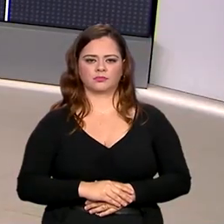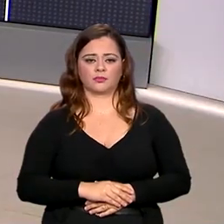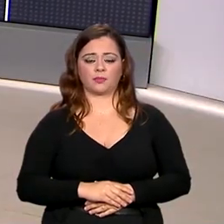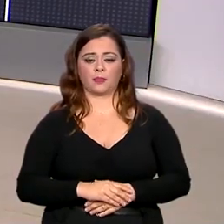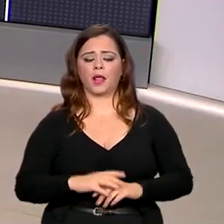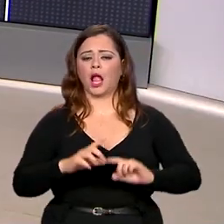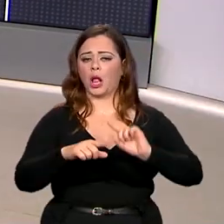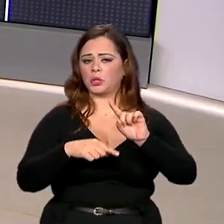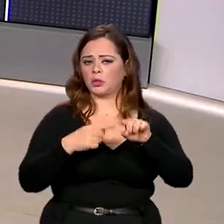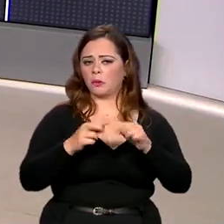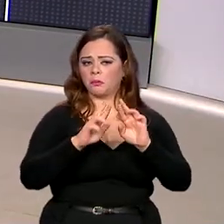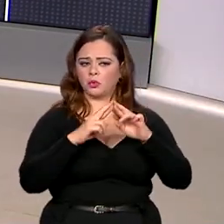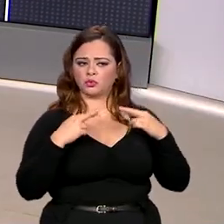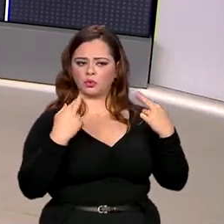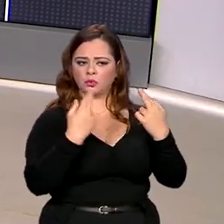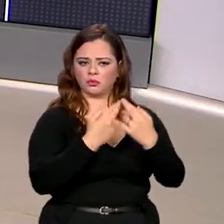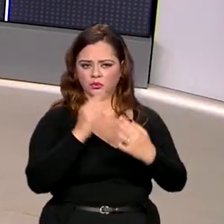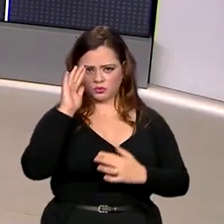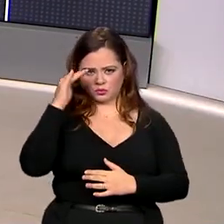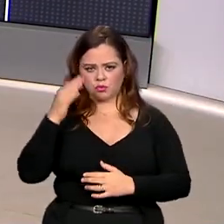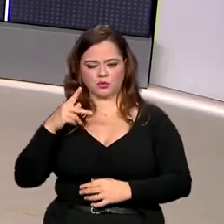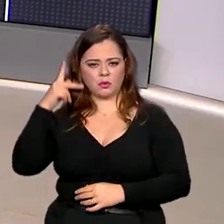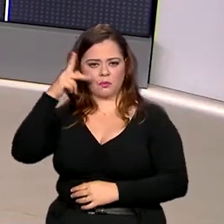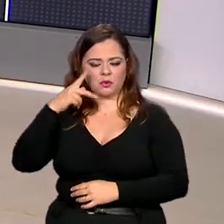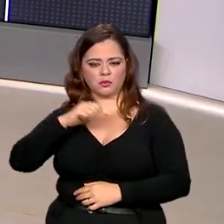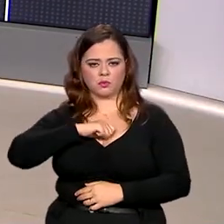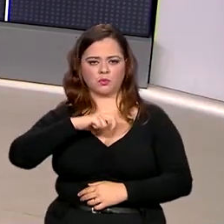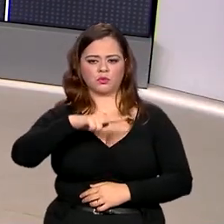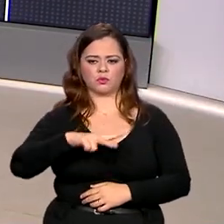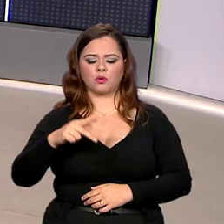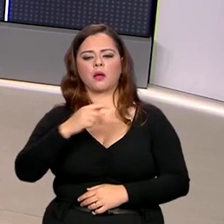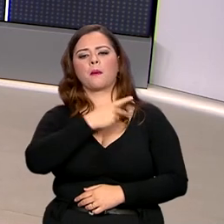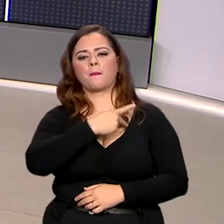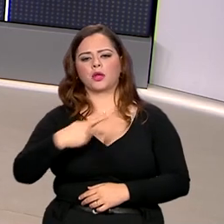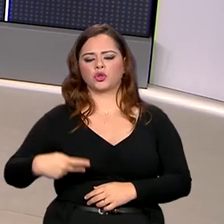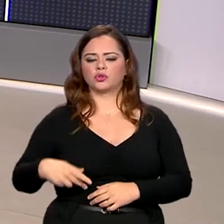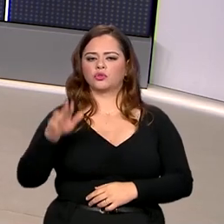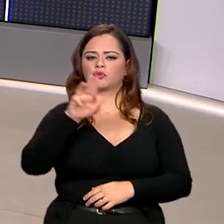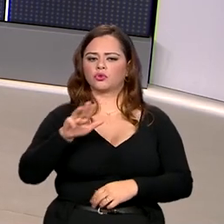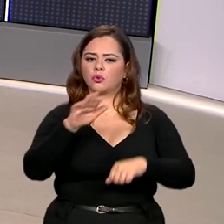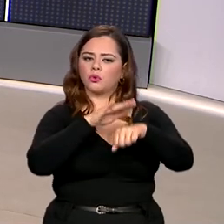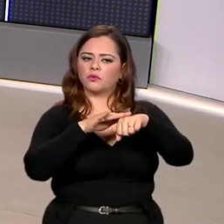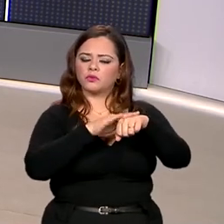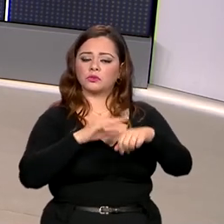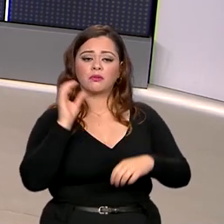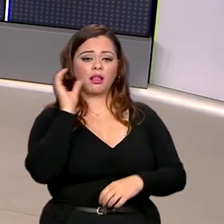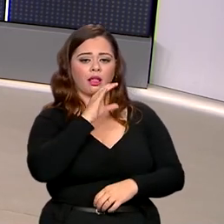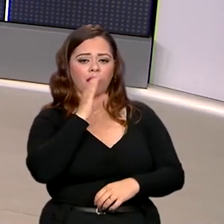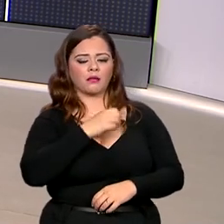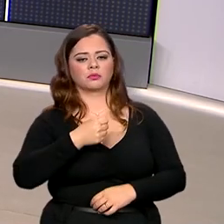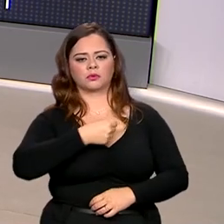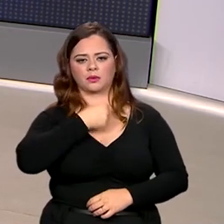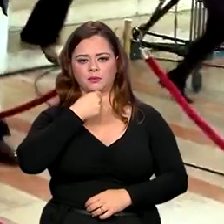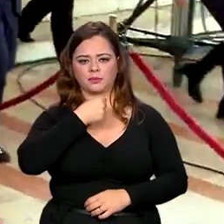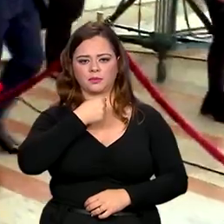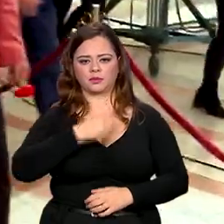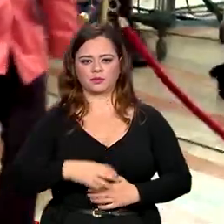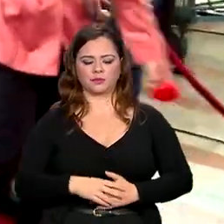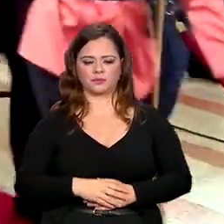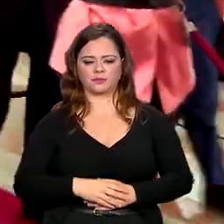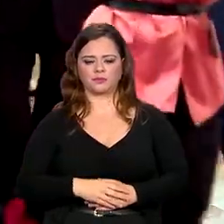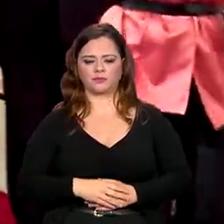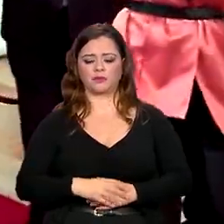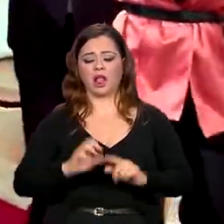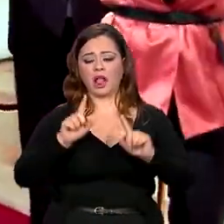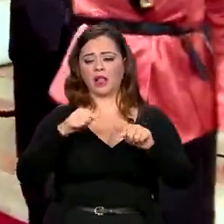E após a sessão solene no parlamento português, o presidente Lula conversou rapidamente com a imprensa.